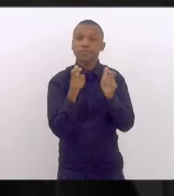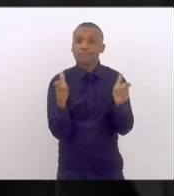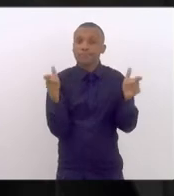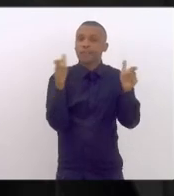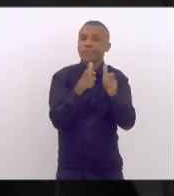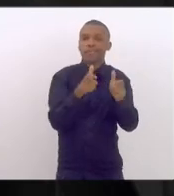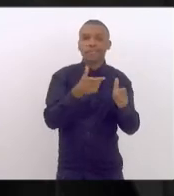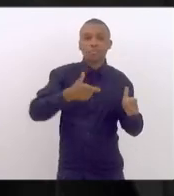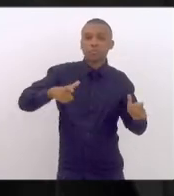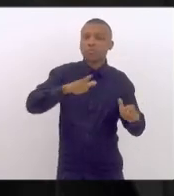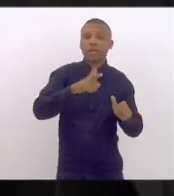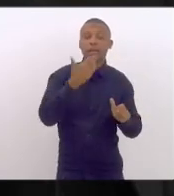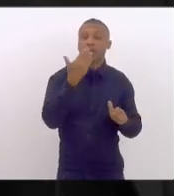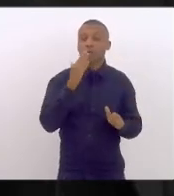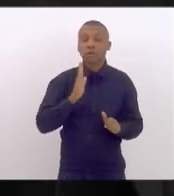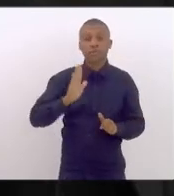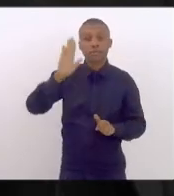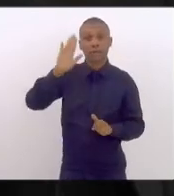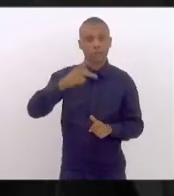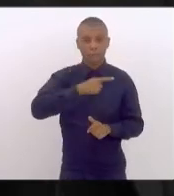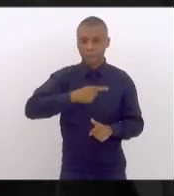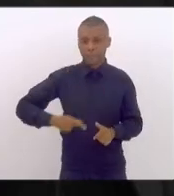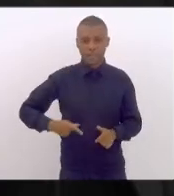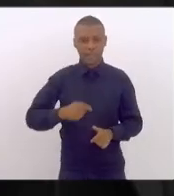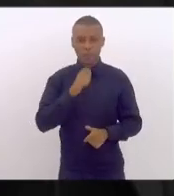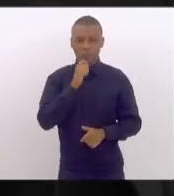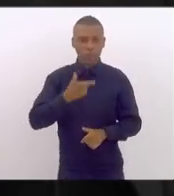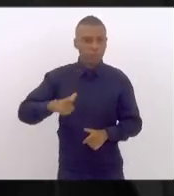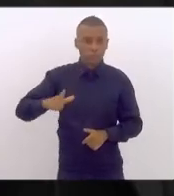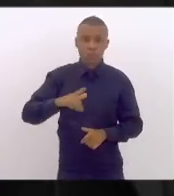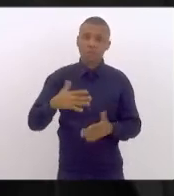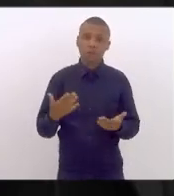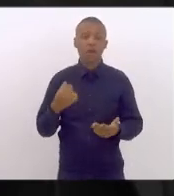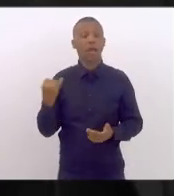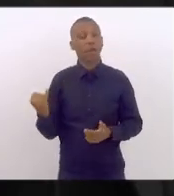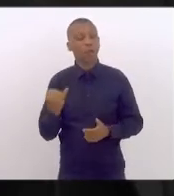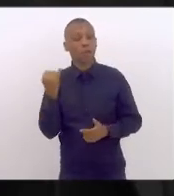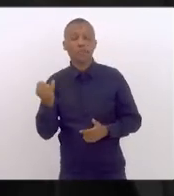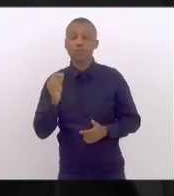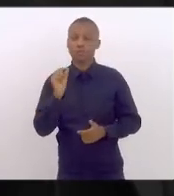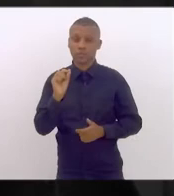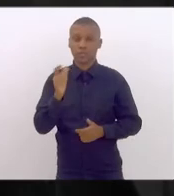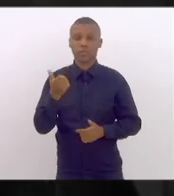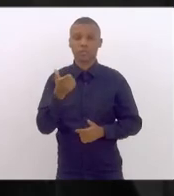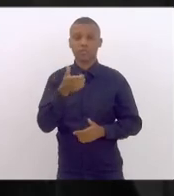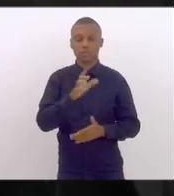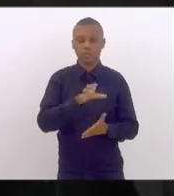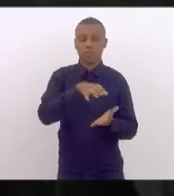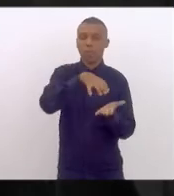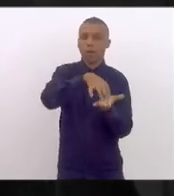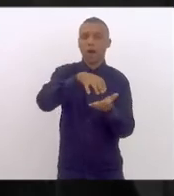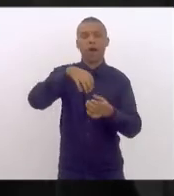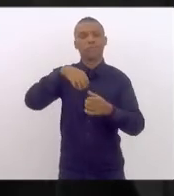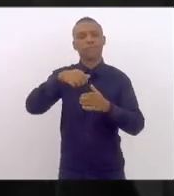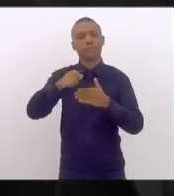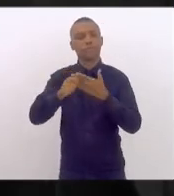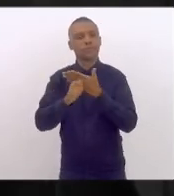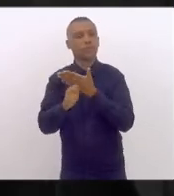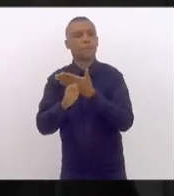tem candidato à presidência da república então é importante que os órgãos de comunicação